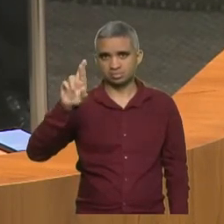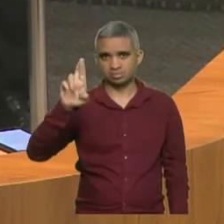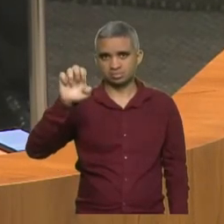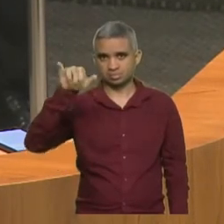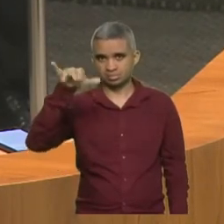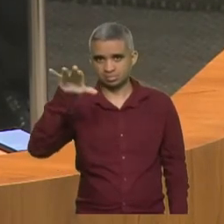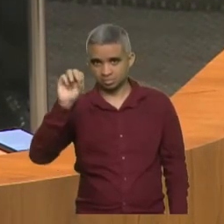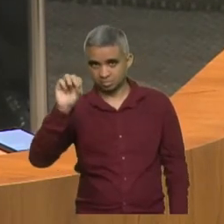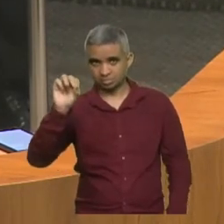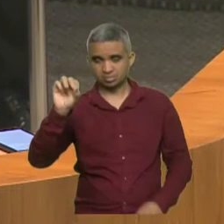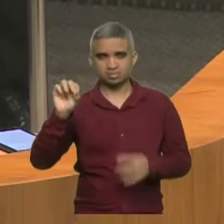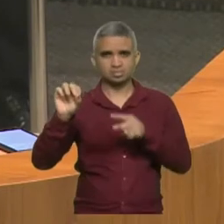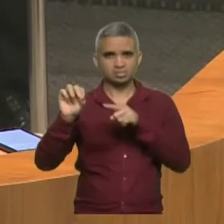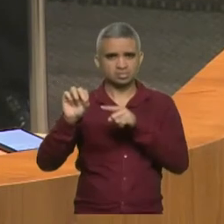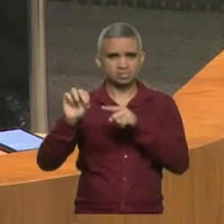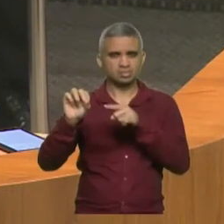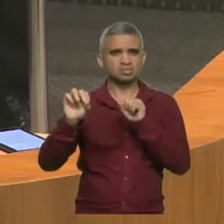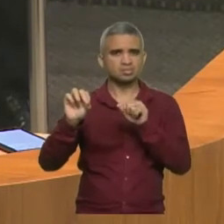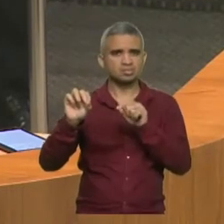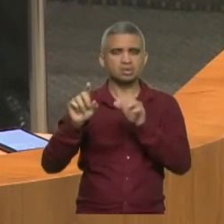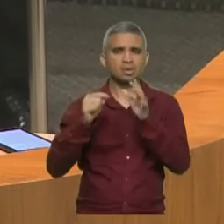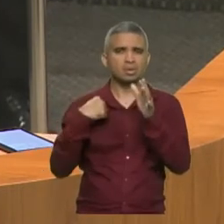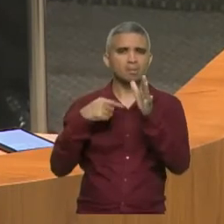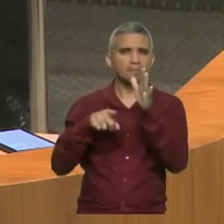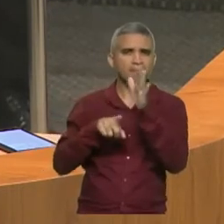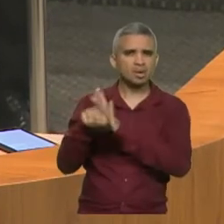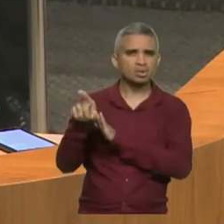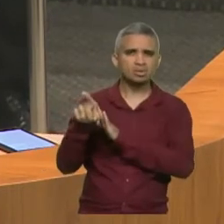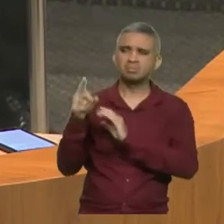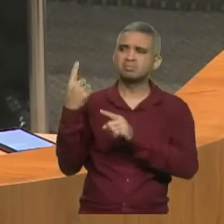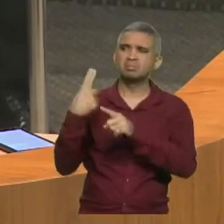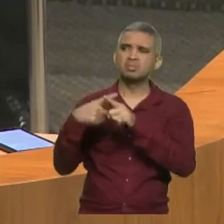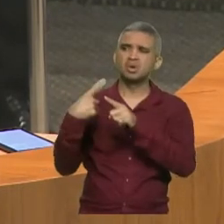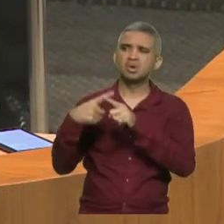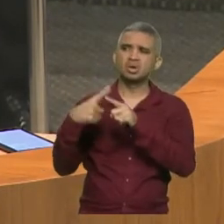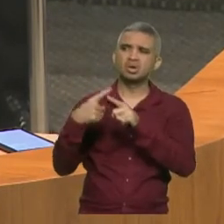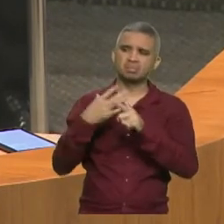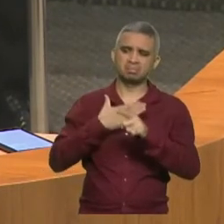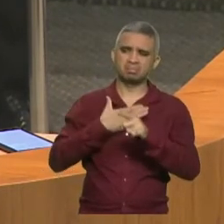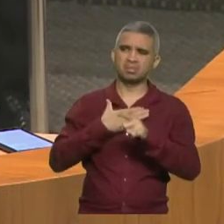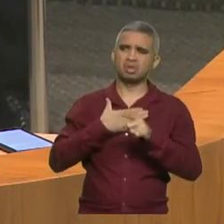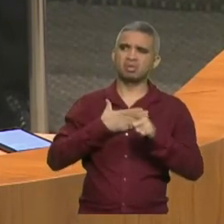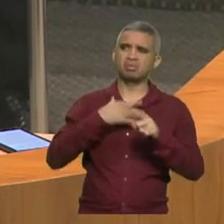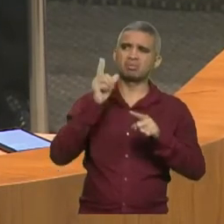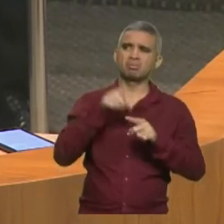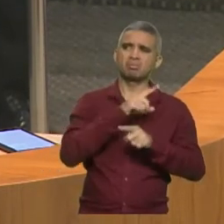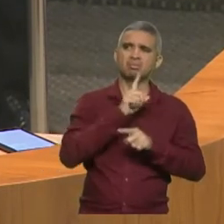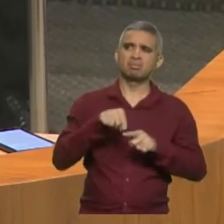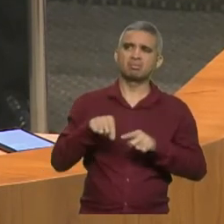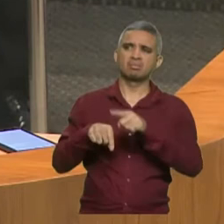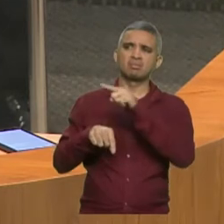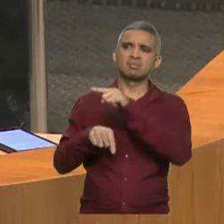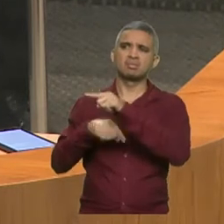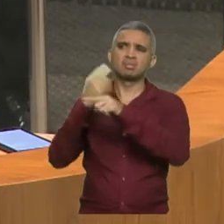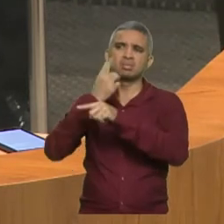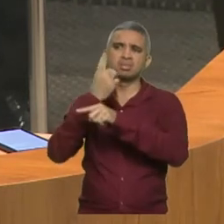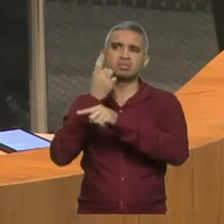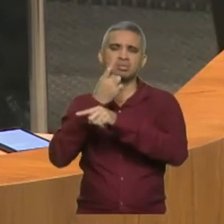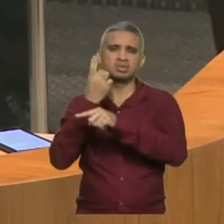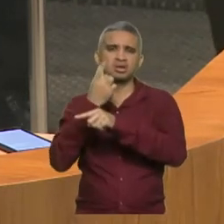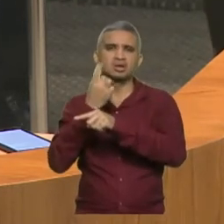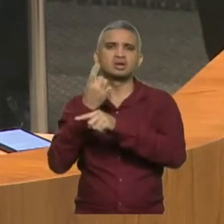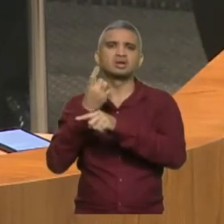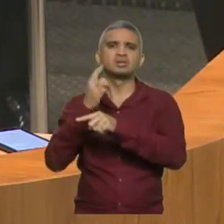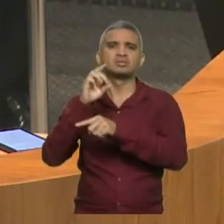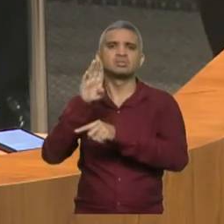Hélio vetado. E aí causou um certo constrangimento naquele momento, e houve o reconhecimento por parte do relator, deputado Carlinhos